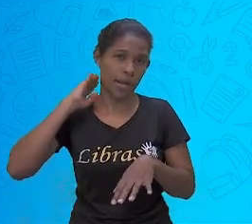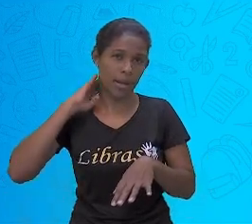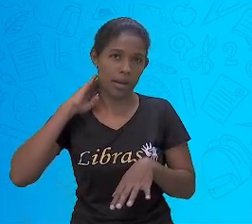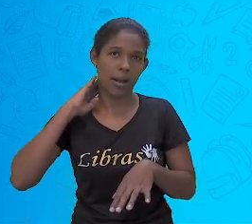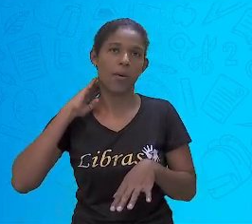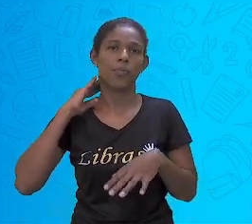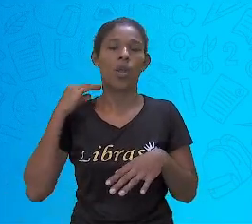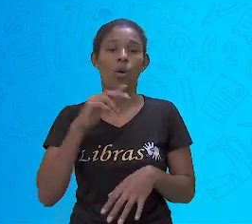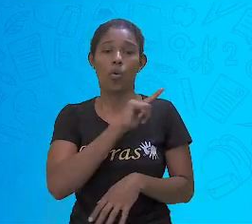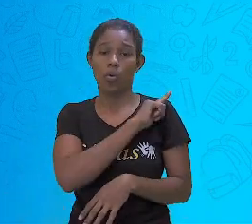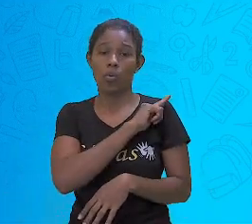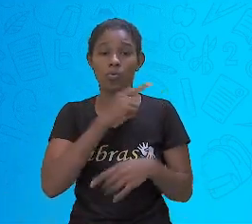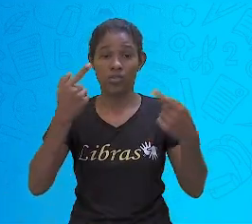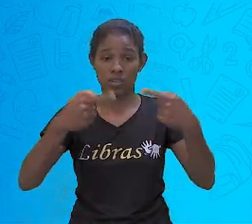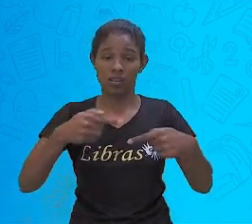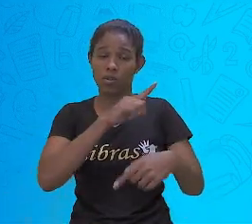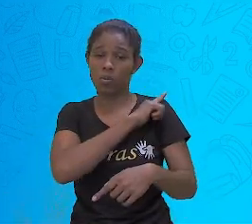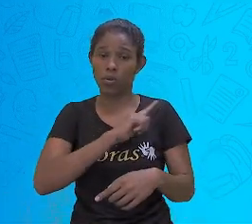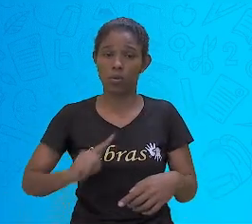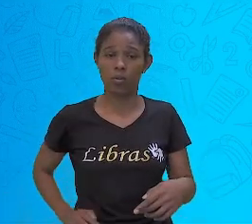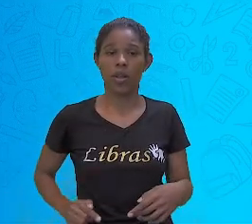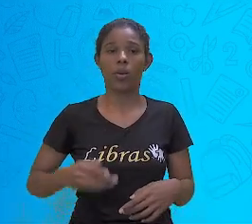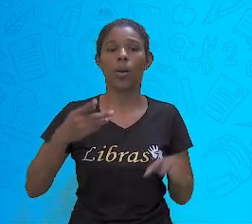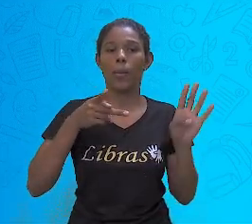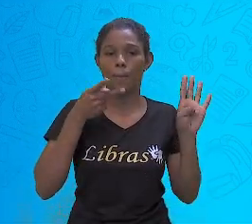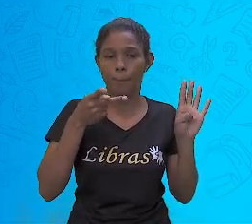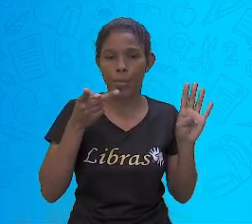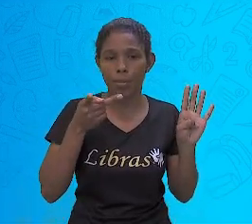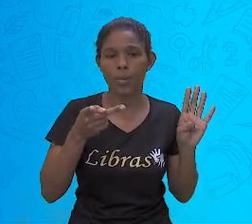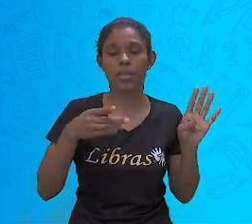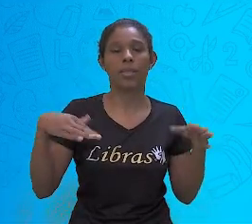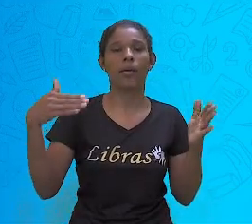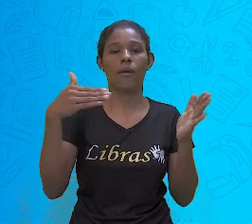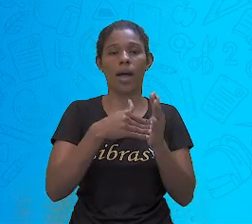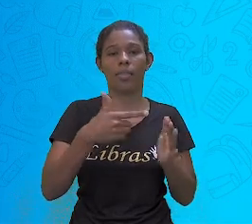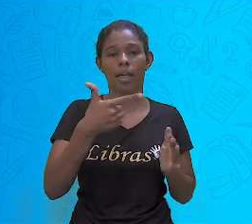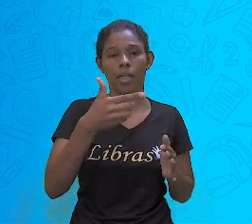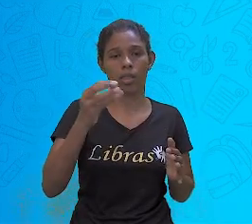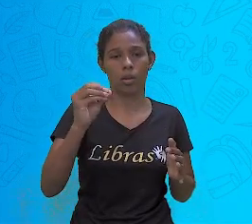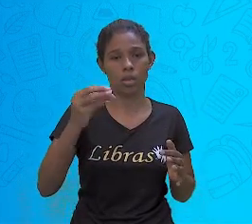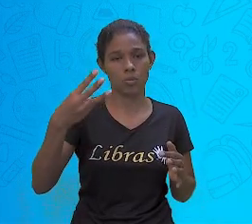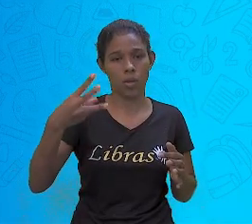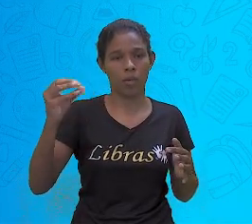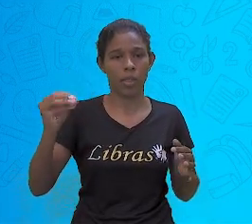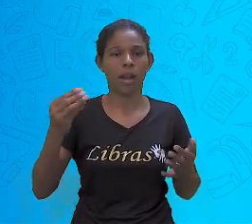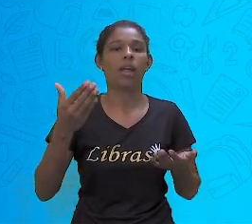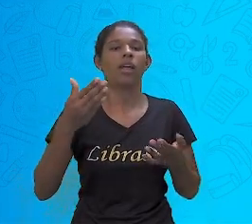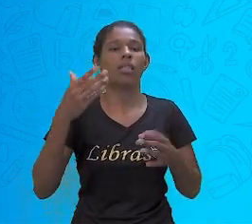E é isso aí, pessoal. Eu vou ficando por aqui. E para acessar a nossa plataforma